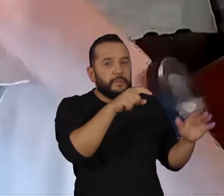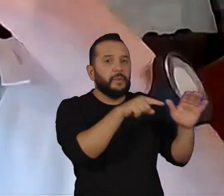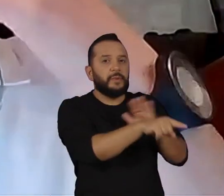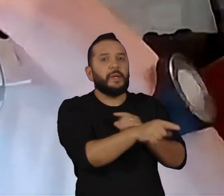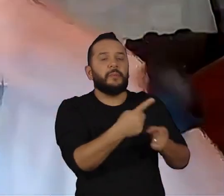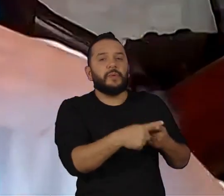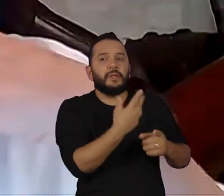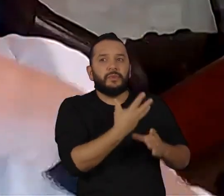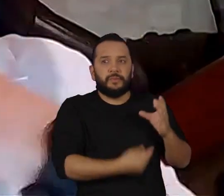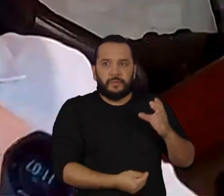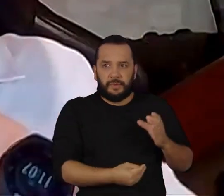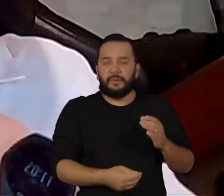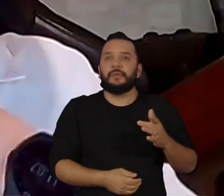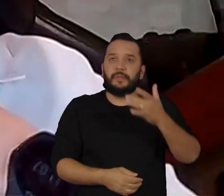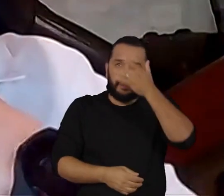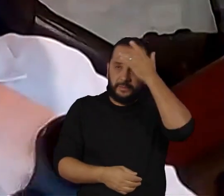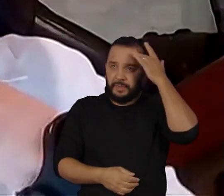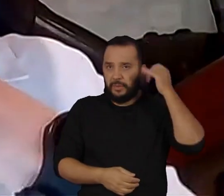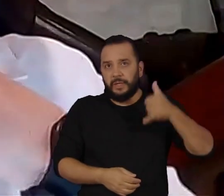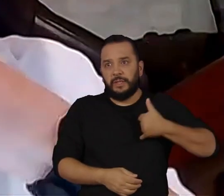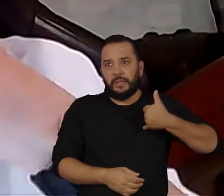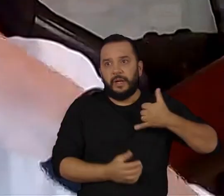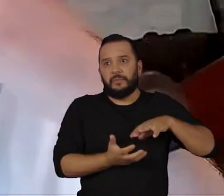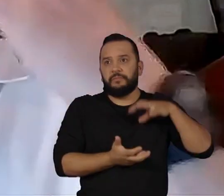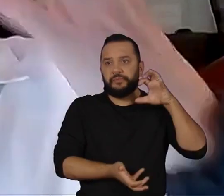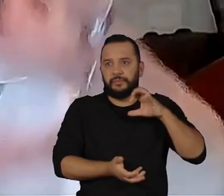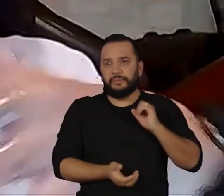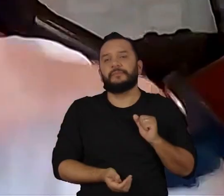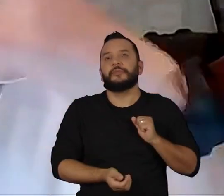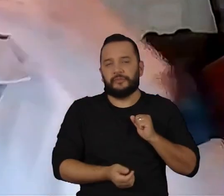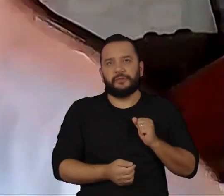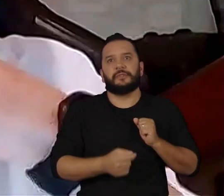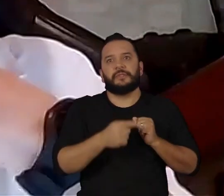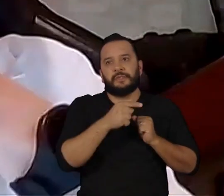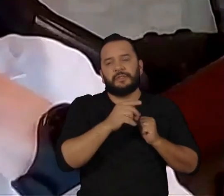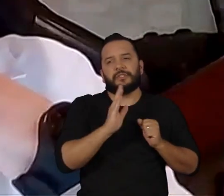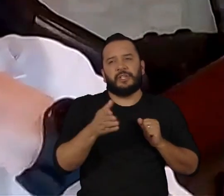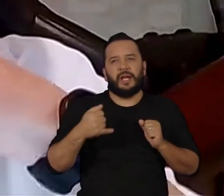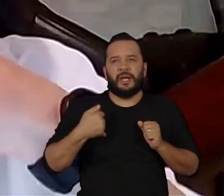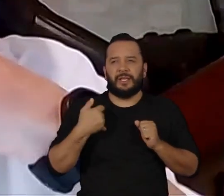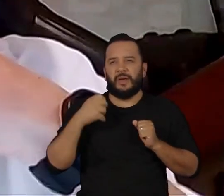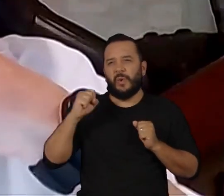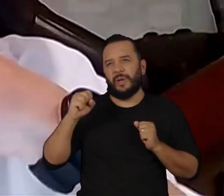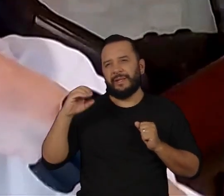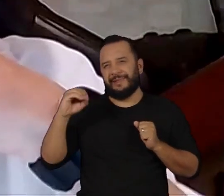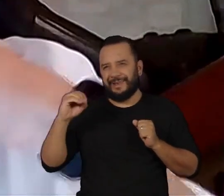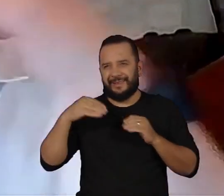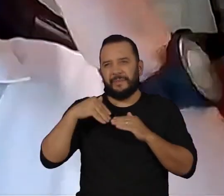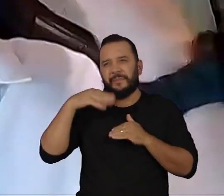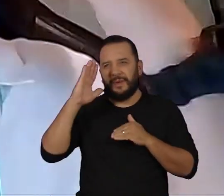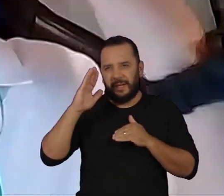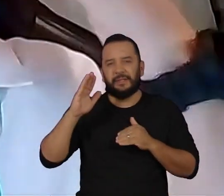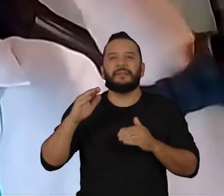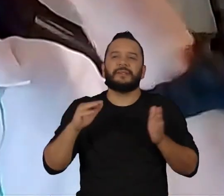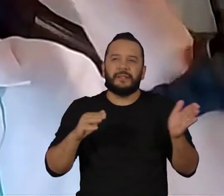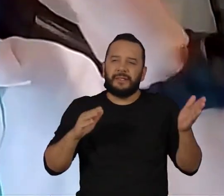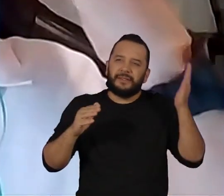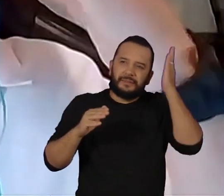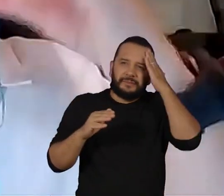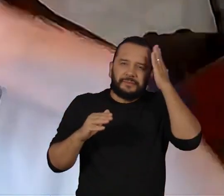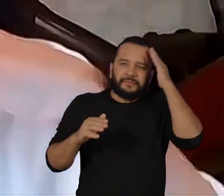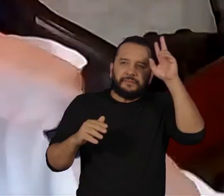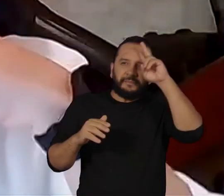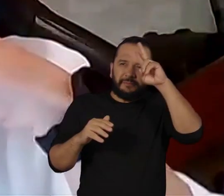O pessoal mais antigo são os anciões, né? Pessoalzinho ali dos seus 80 e algo para cima, que possam